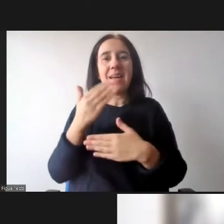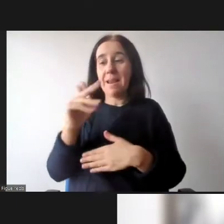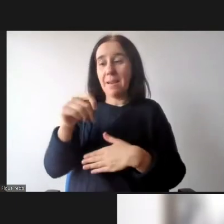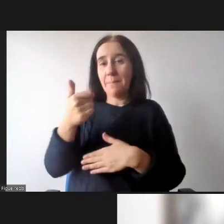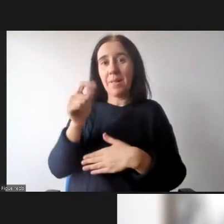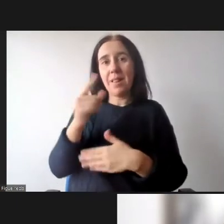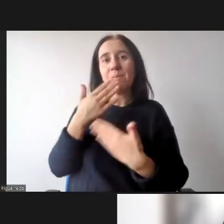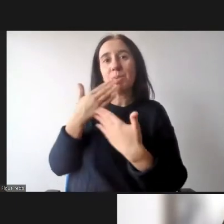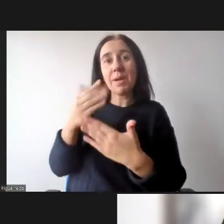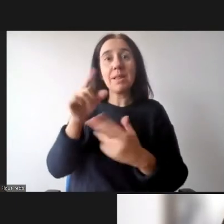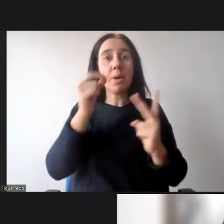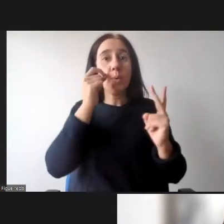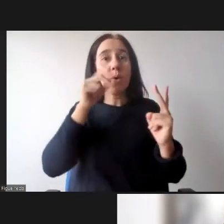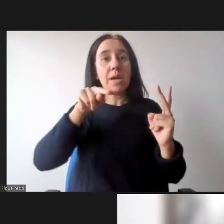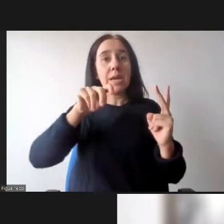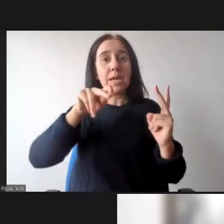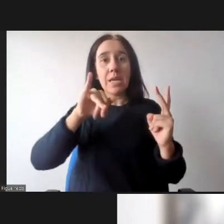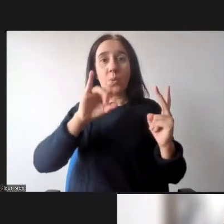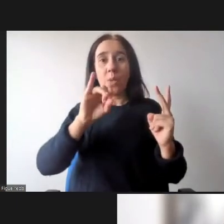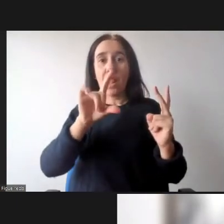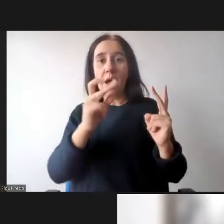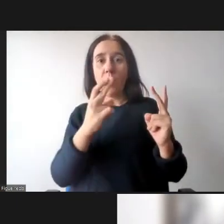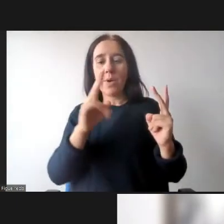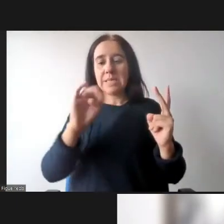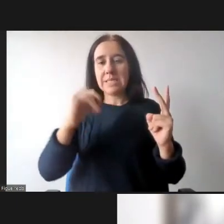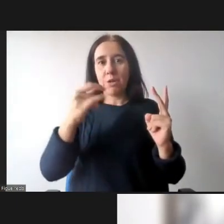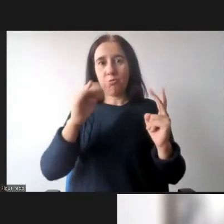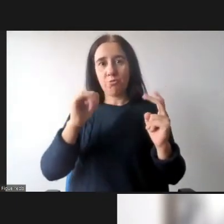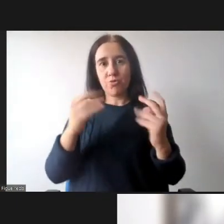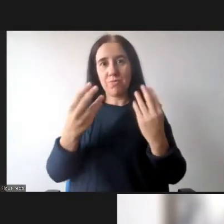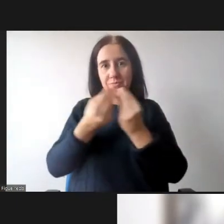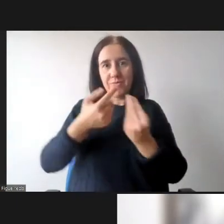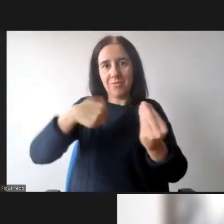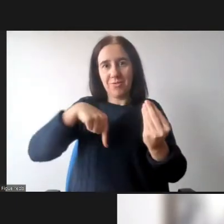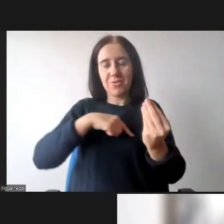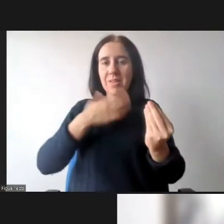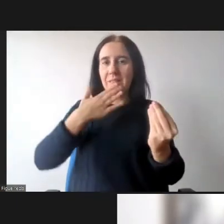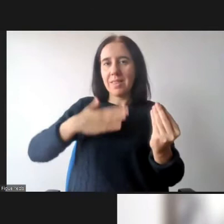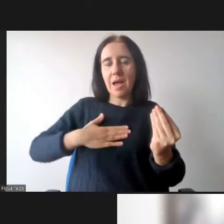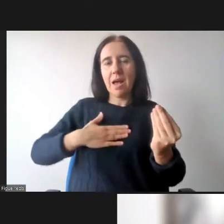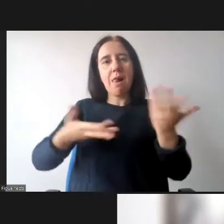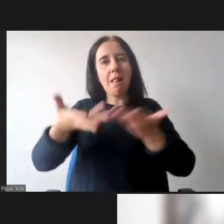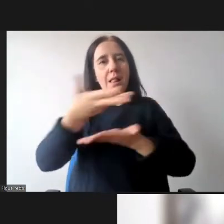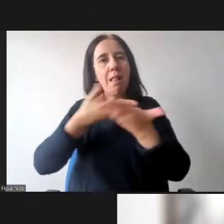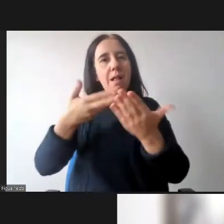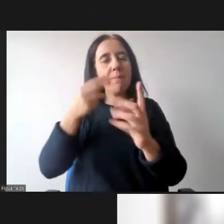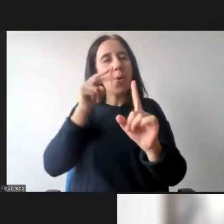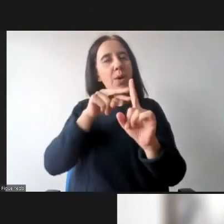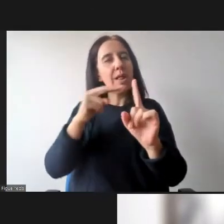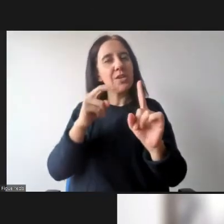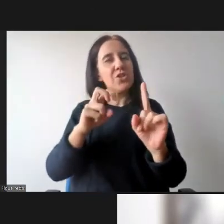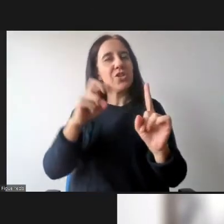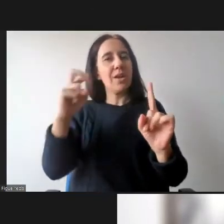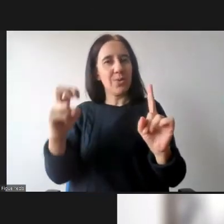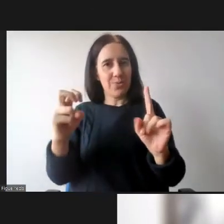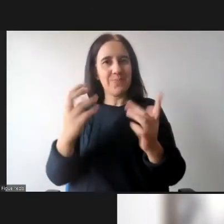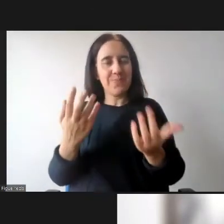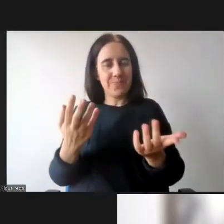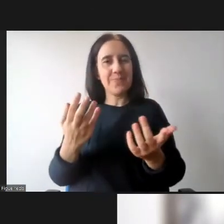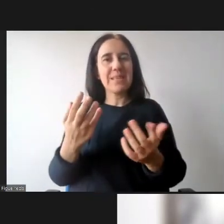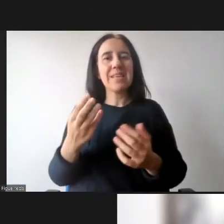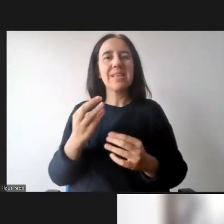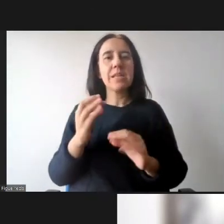ao Nicolau Santos, que connosco nos dá aqui a possibilidade de interagir com aquilo que é um olhar externo, e não